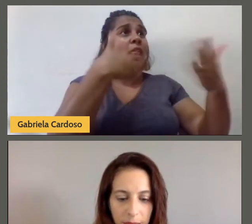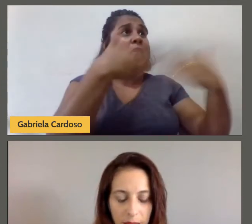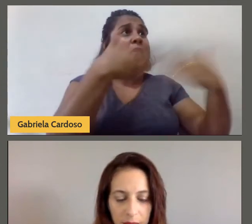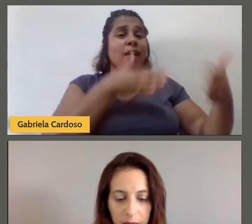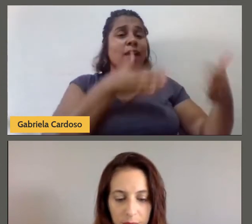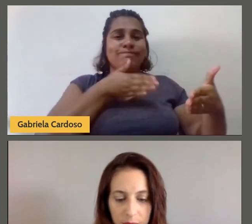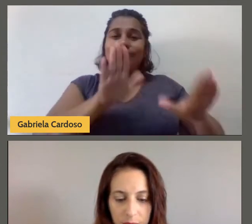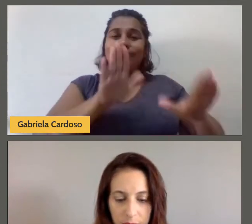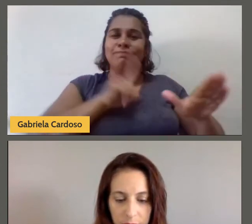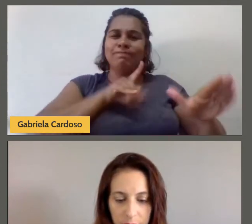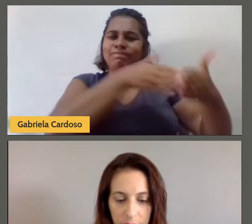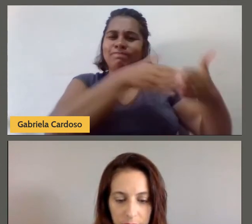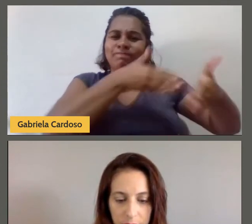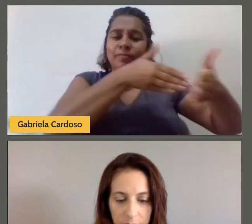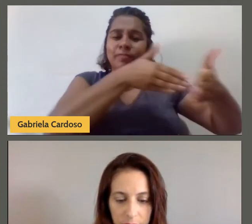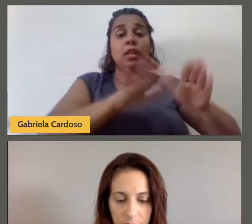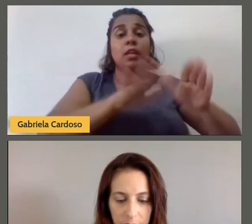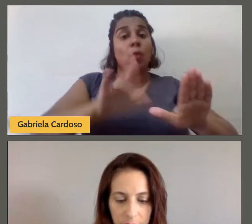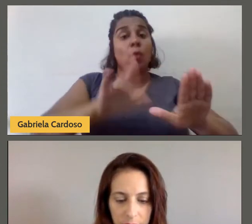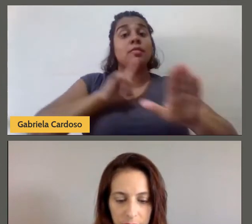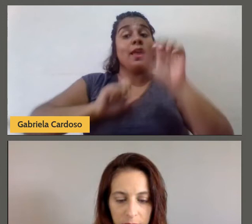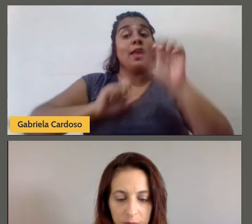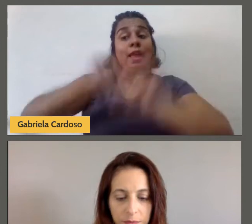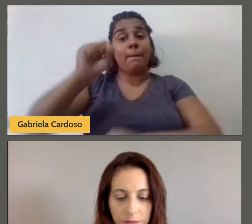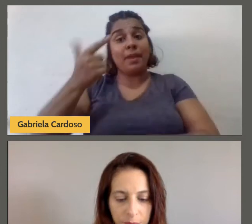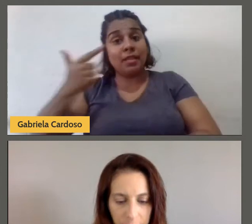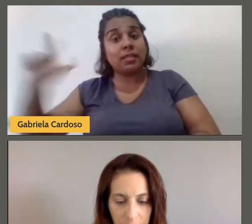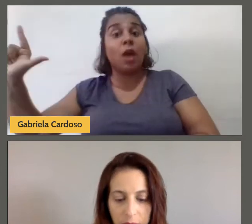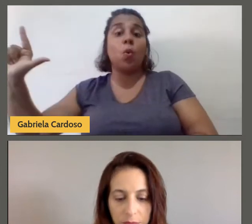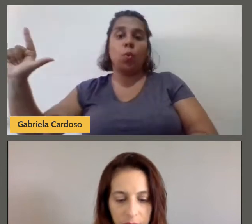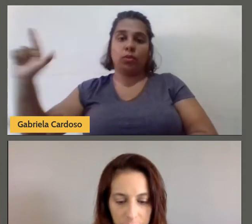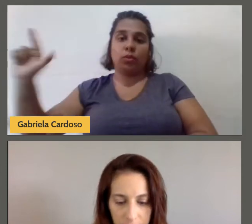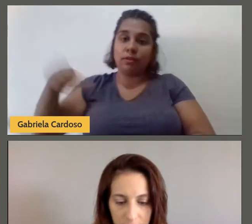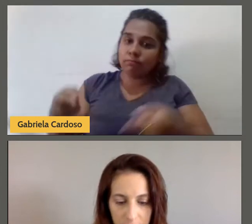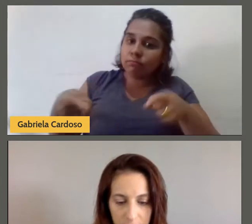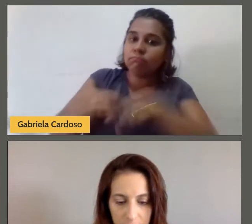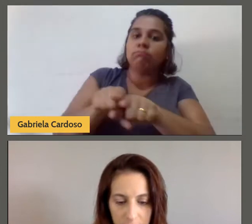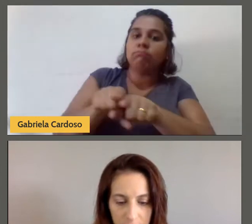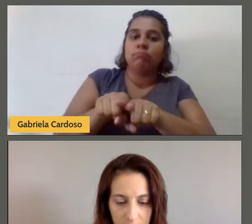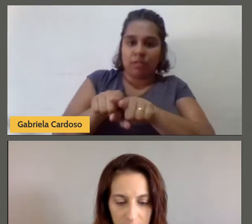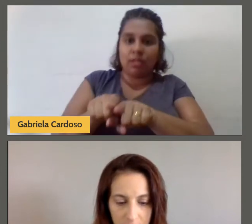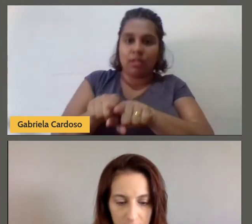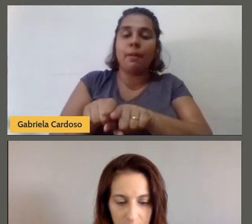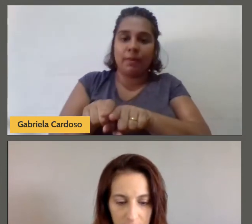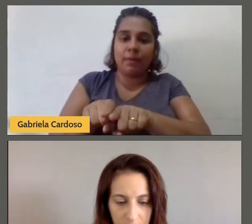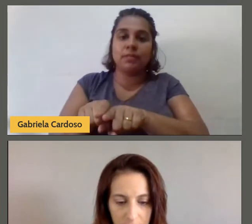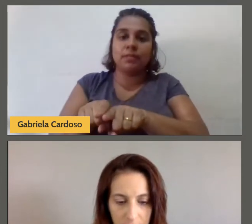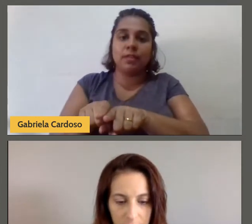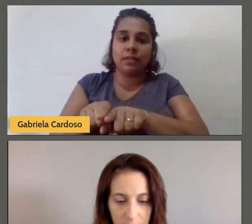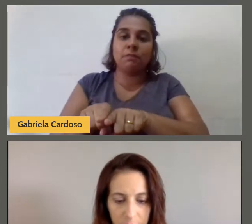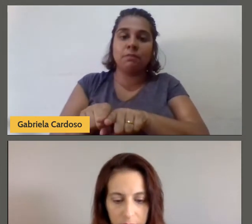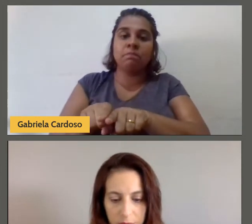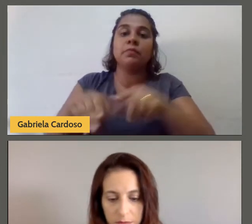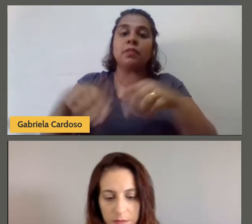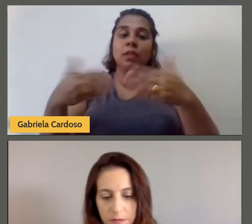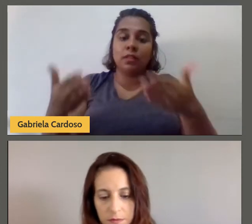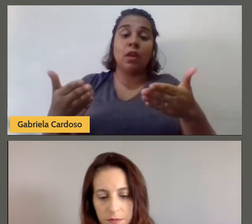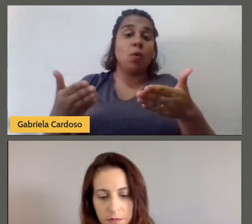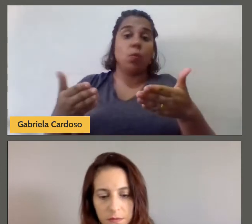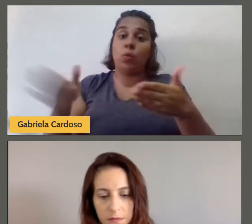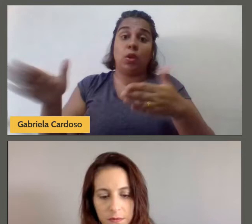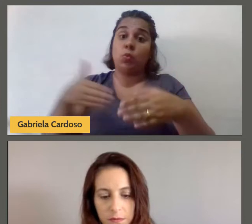organizações parceiras, não é uma das atividades principais da organização trabalharem com formação para a língua, mas a gente